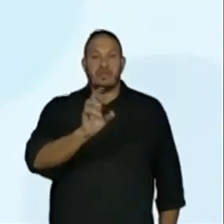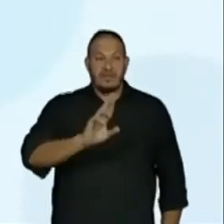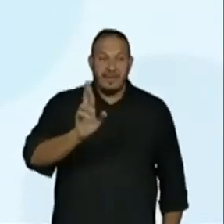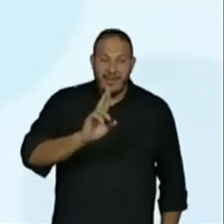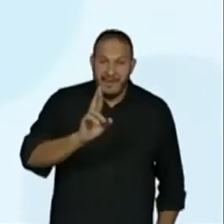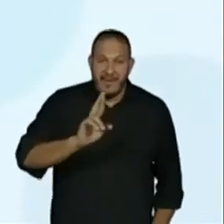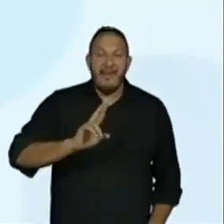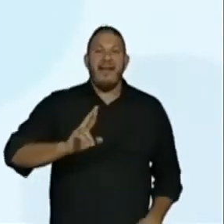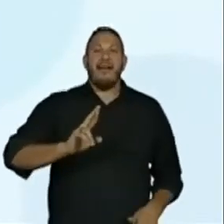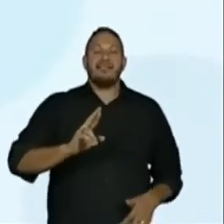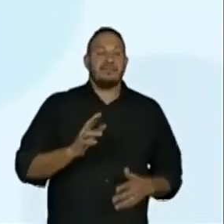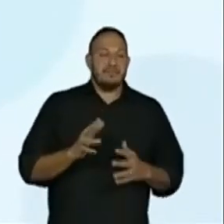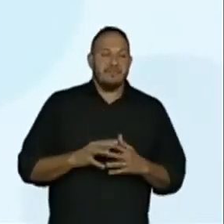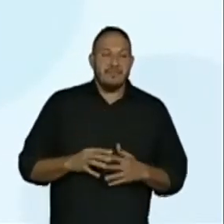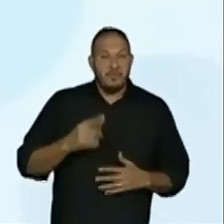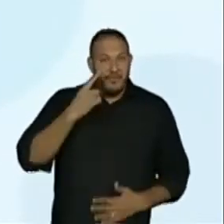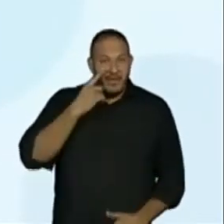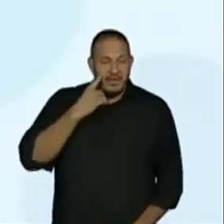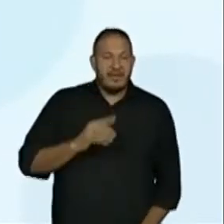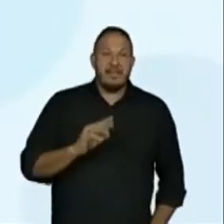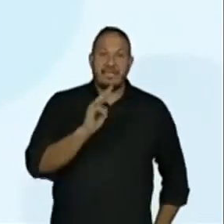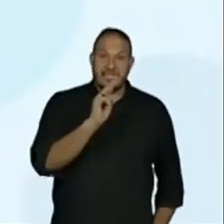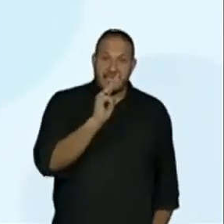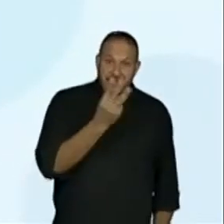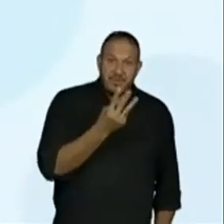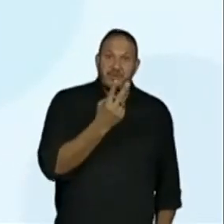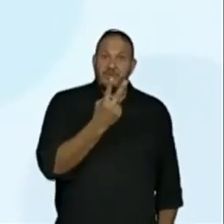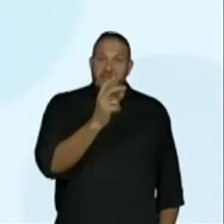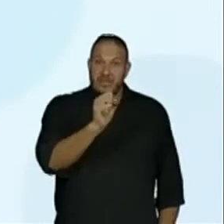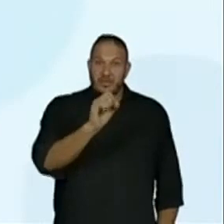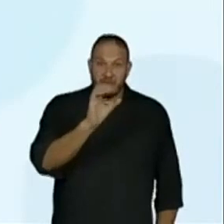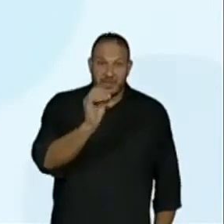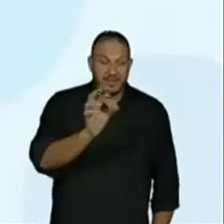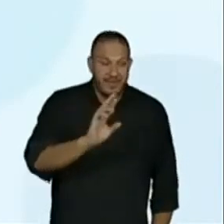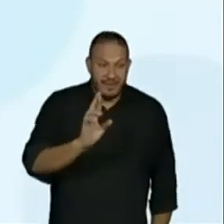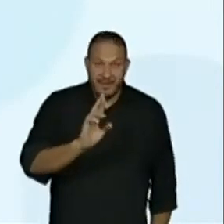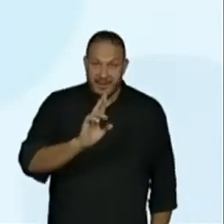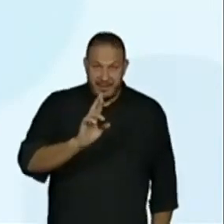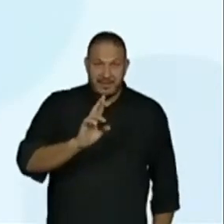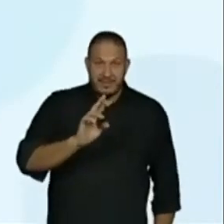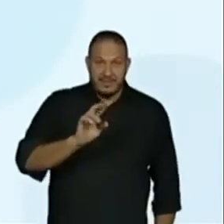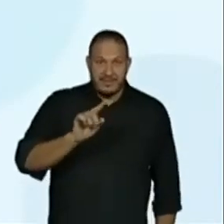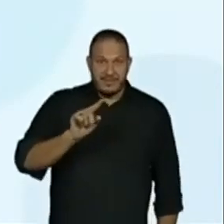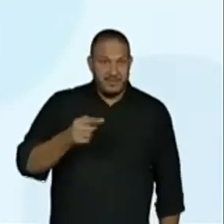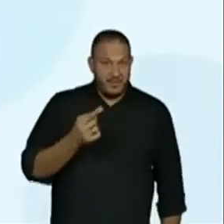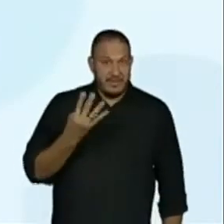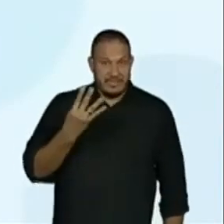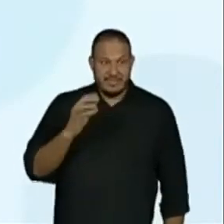R$ 3.280,40, vamos lá? R$ 3.280,40.